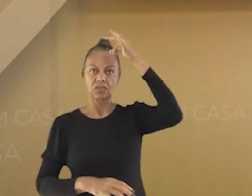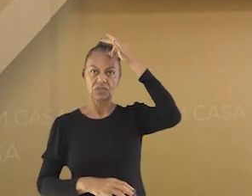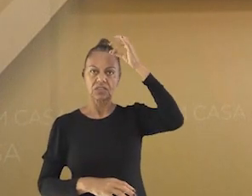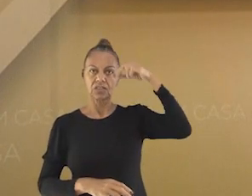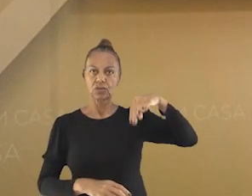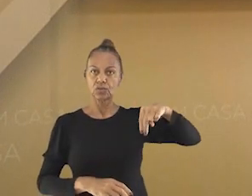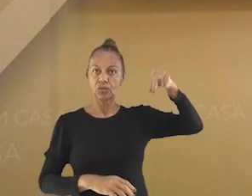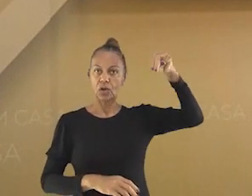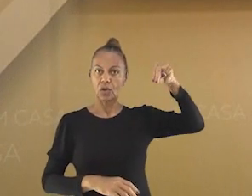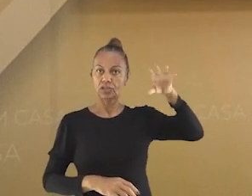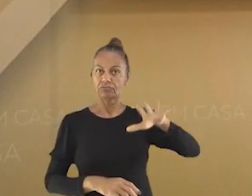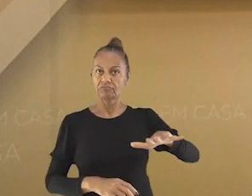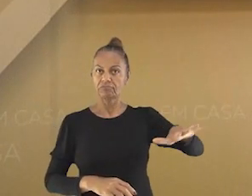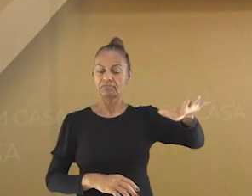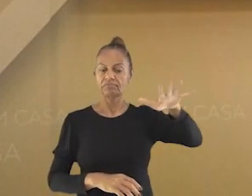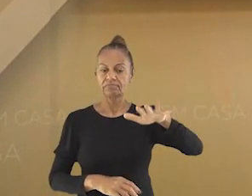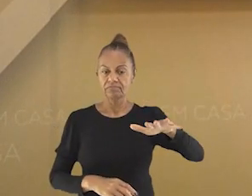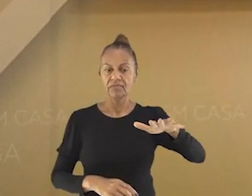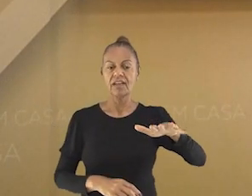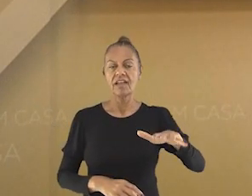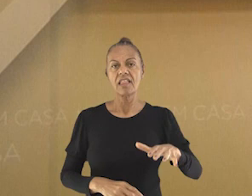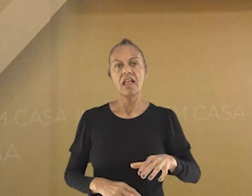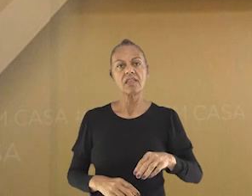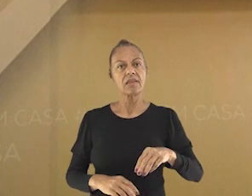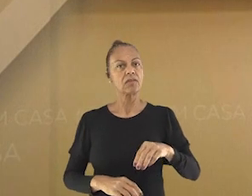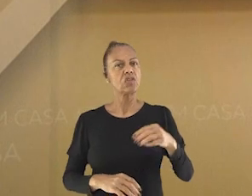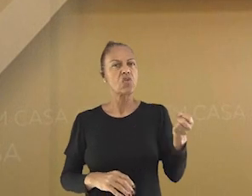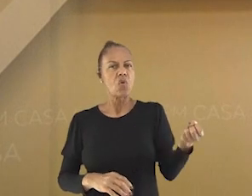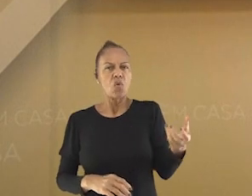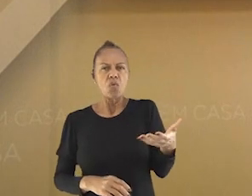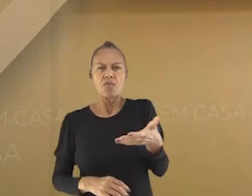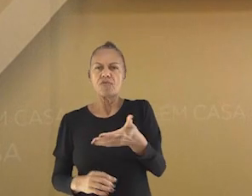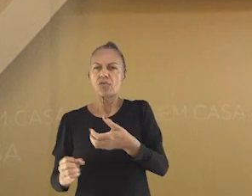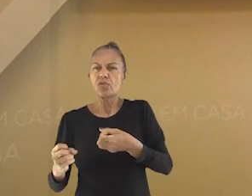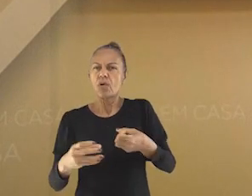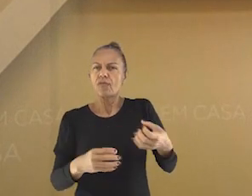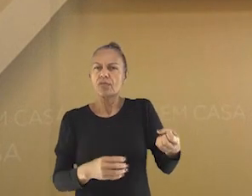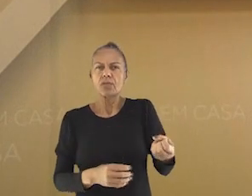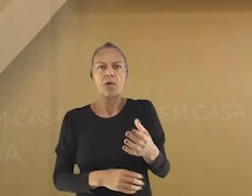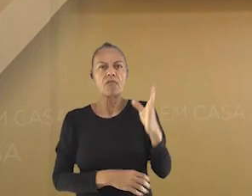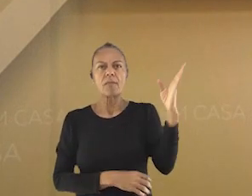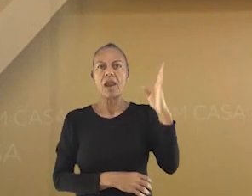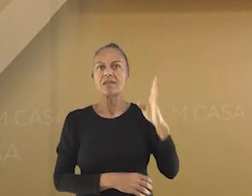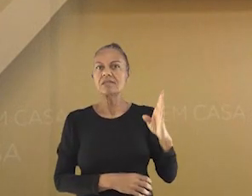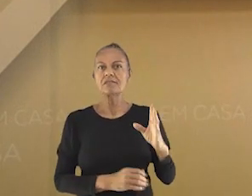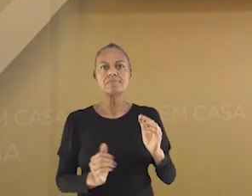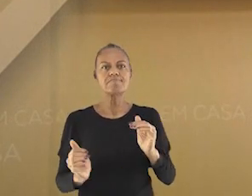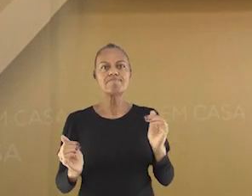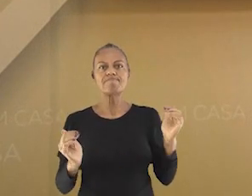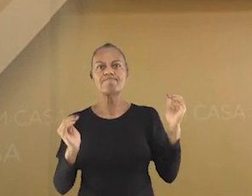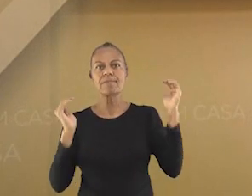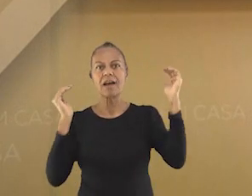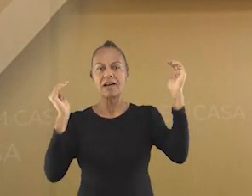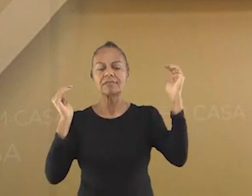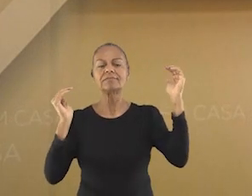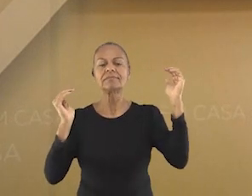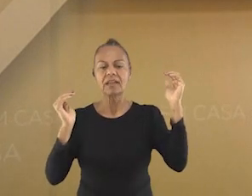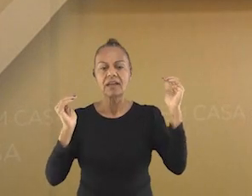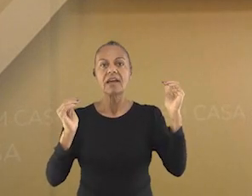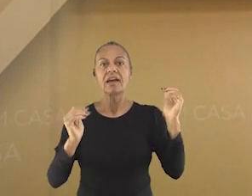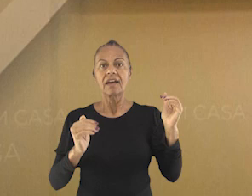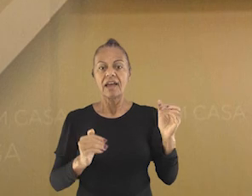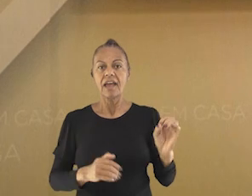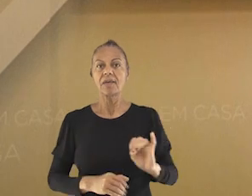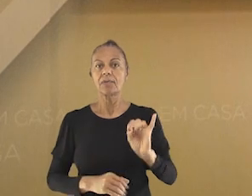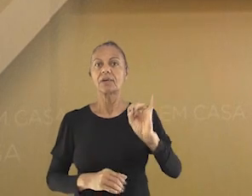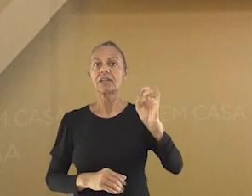Santo. Considerada uma das propriedades agrícolas mais modernas do Brasil. O cacau